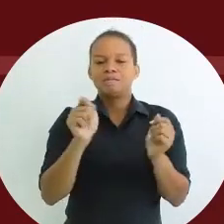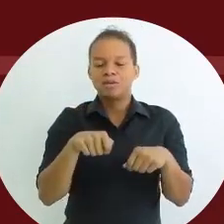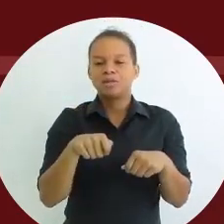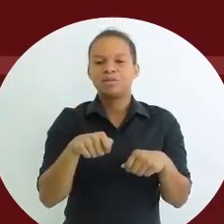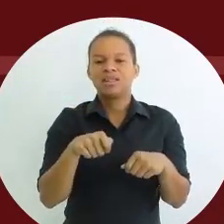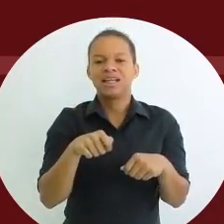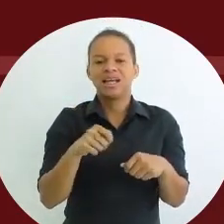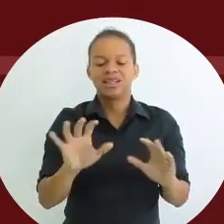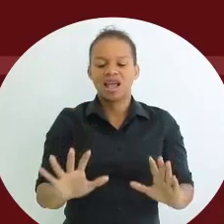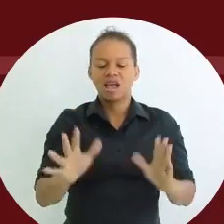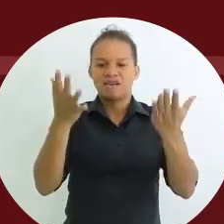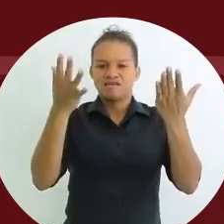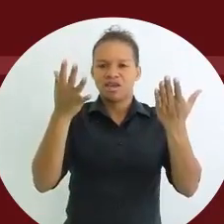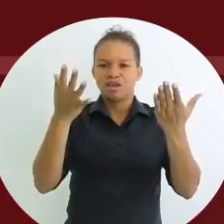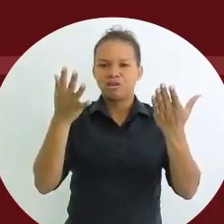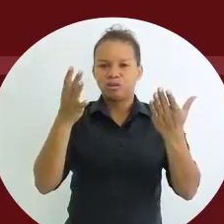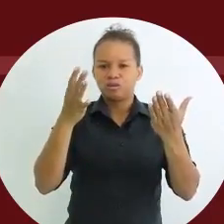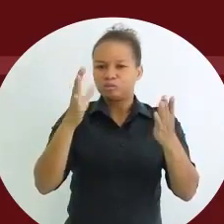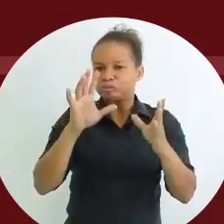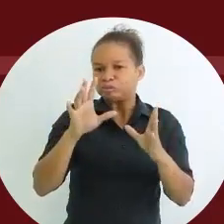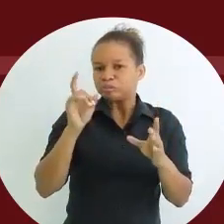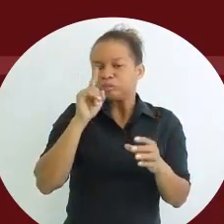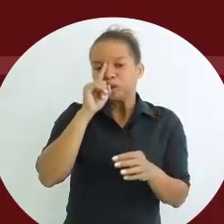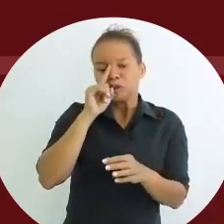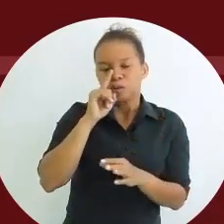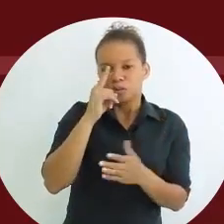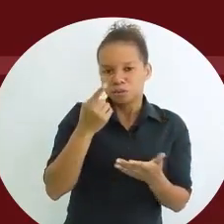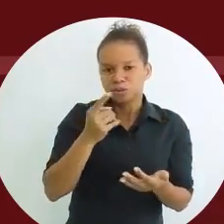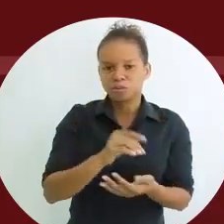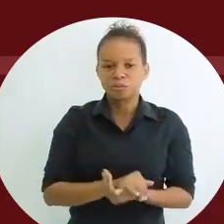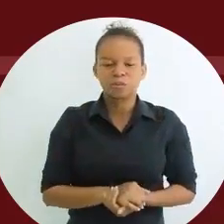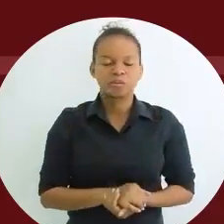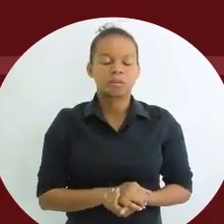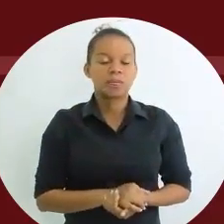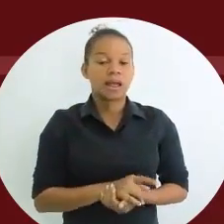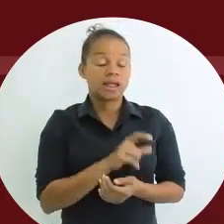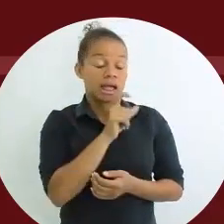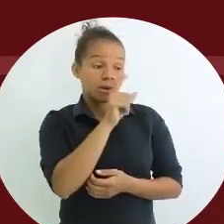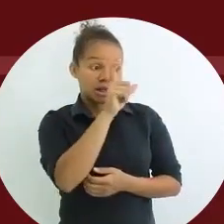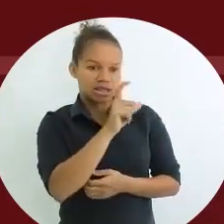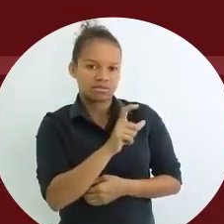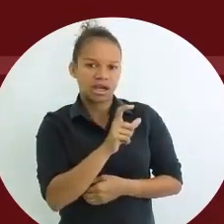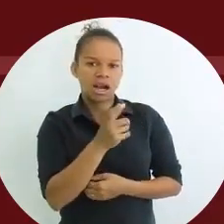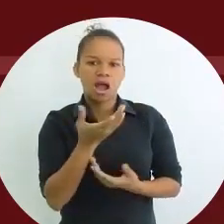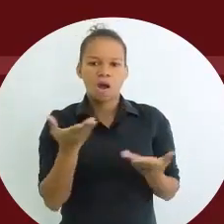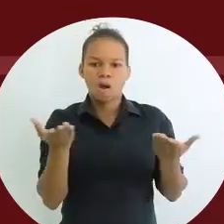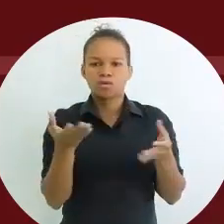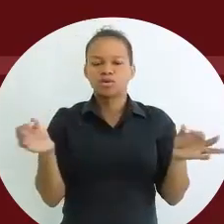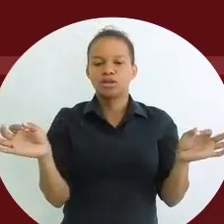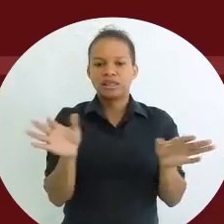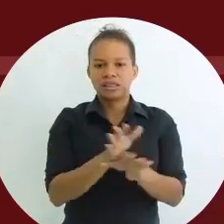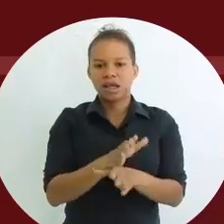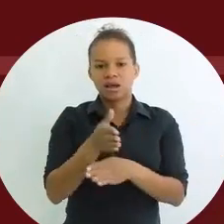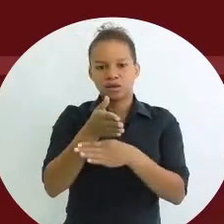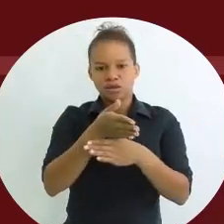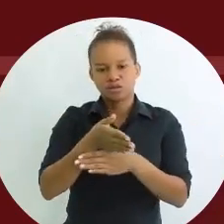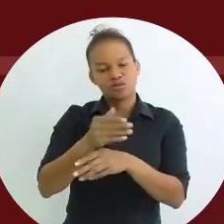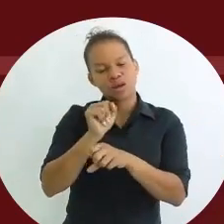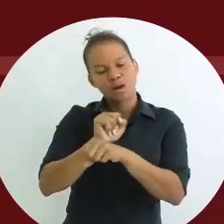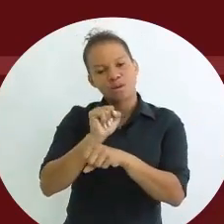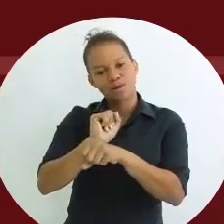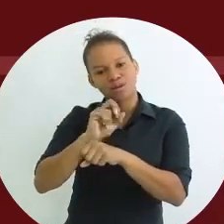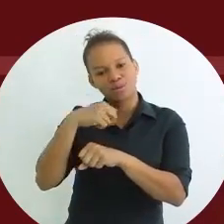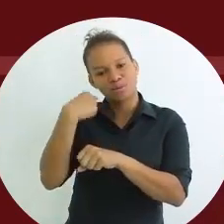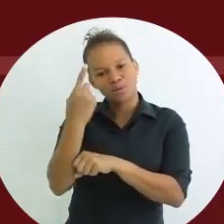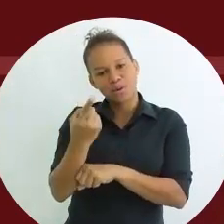possibilidade de eventos adversos ou de riscos. É com essa fala a gente encerra esse vídeo, aguardando você